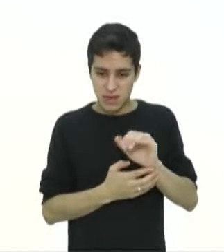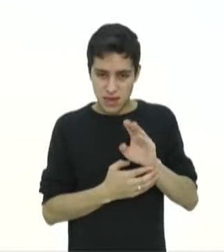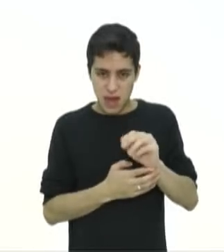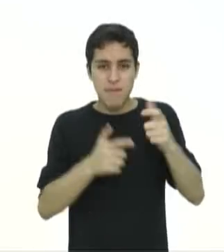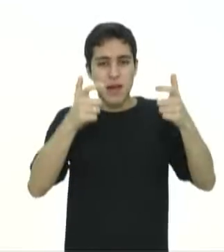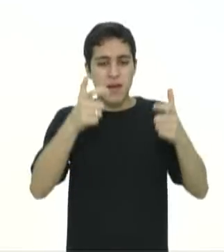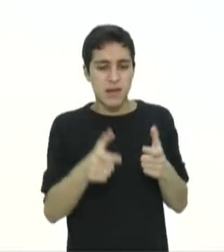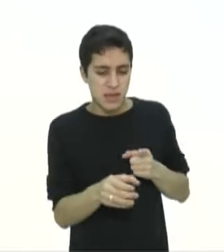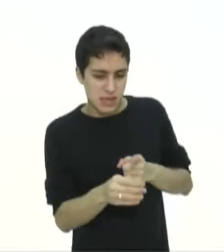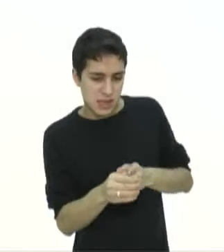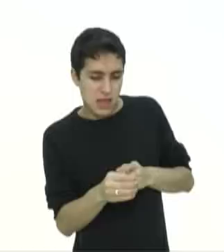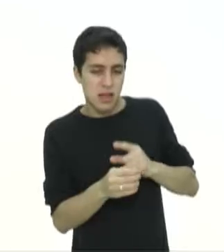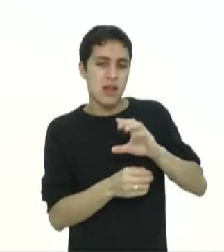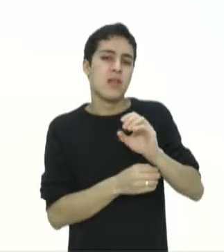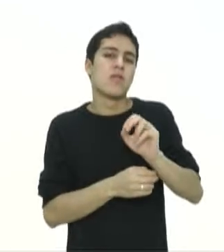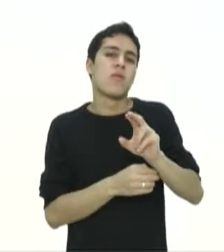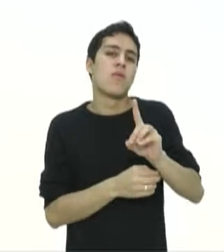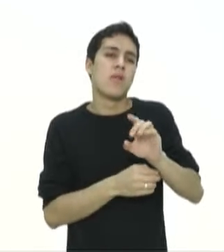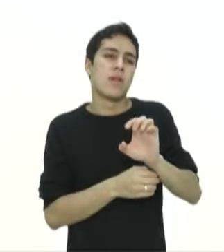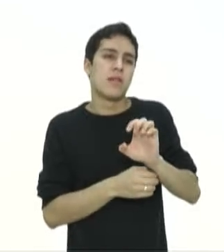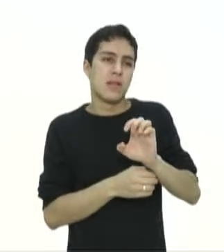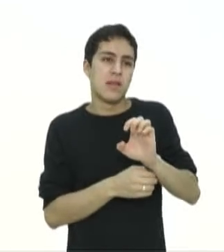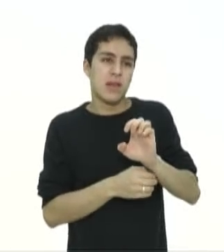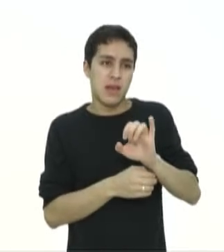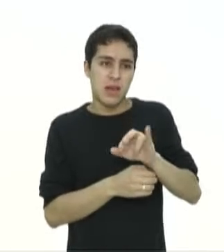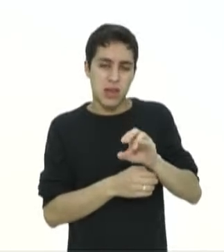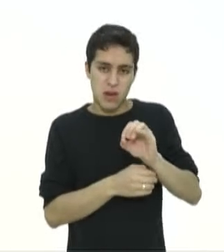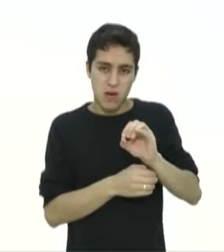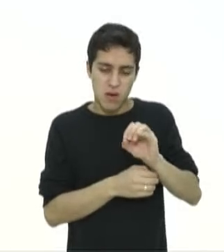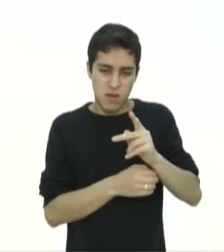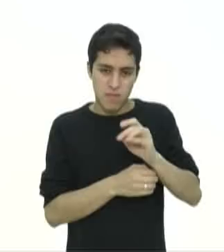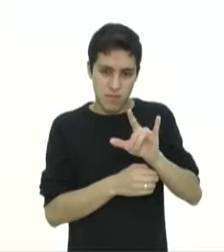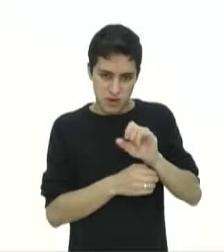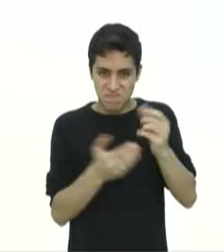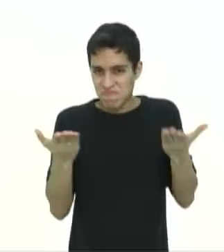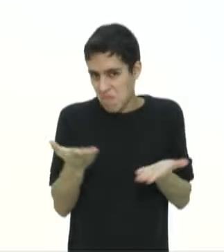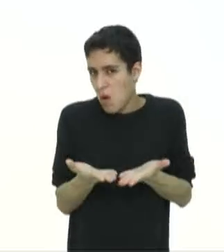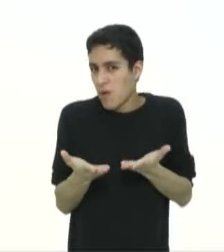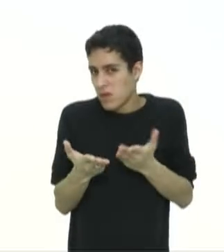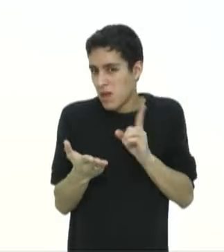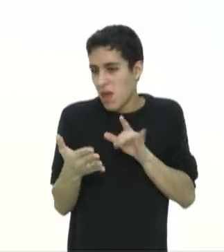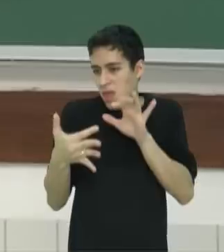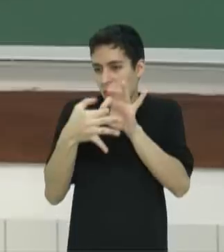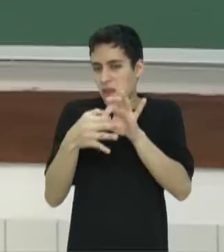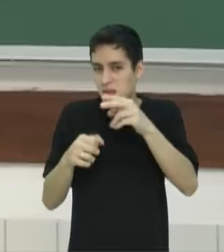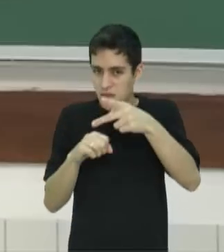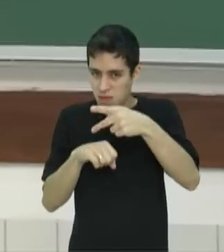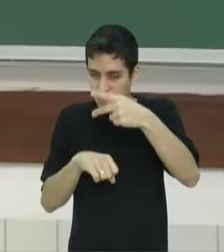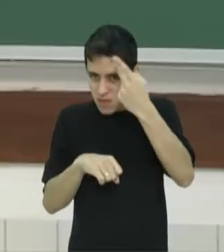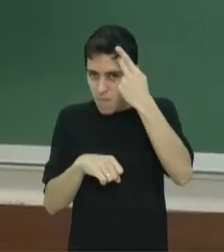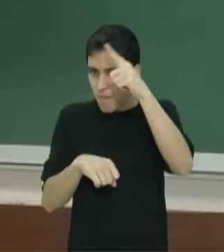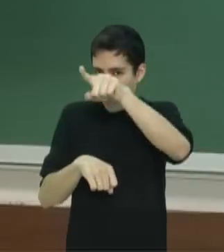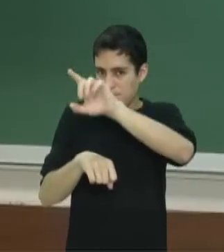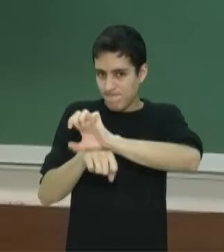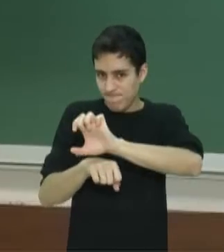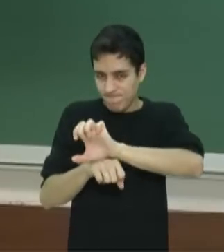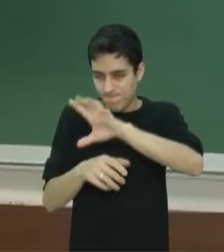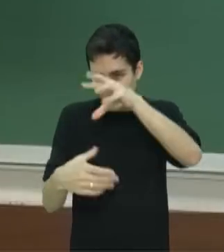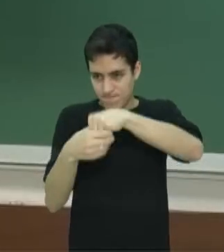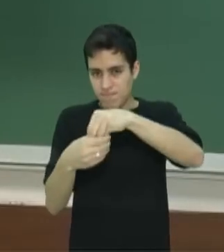na cidade de Cordeirópolis, estado de São Paulo, hoje estado de São Paulo. E eu quero ler com vocês um